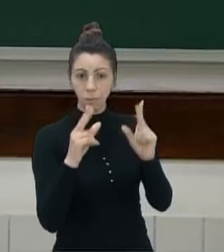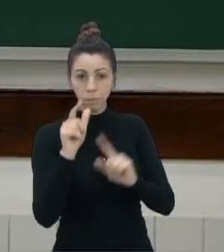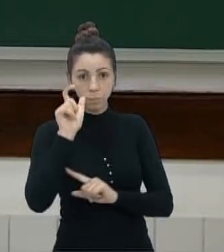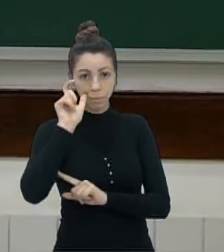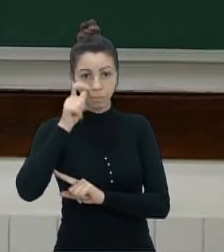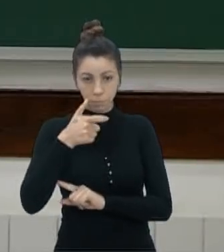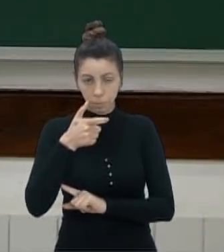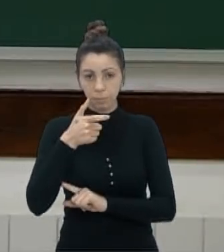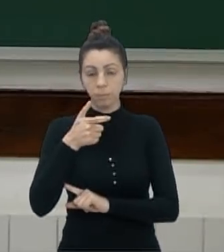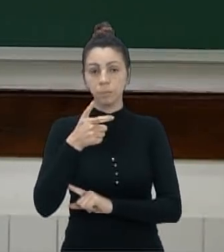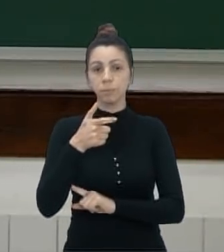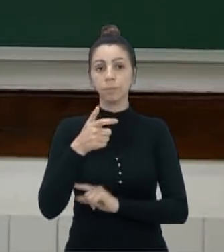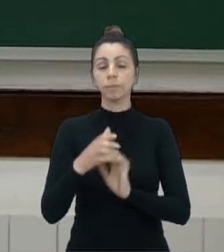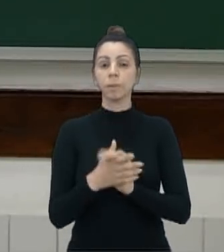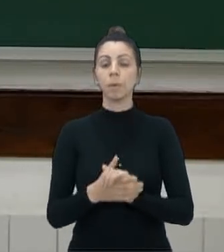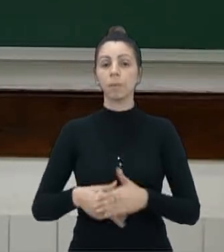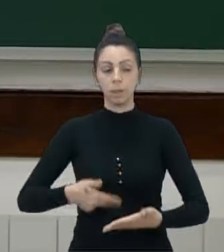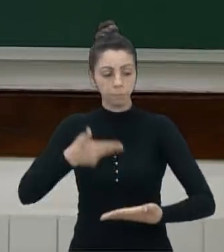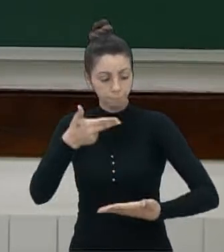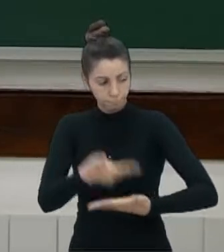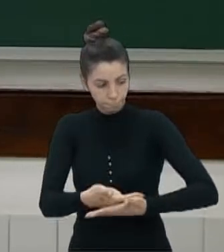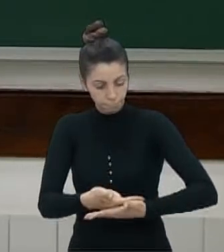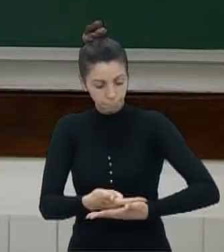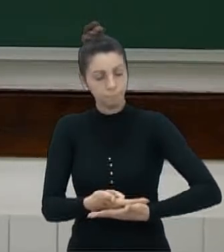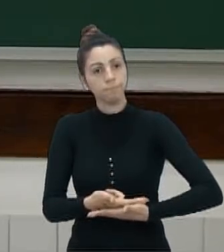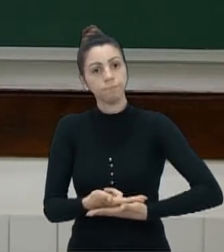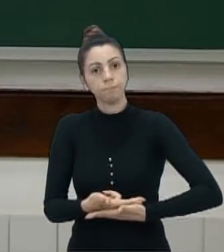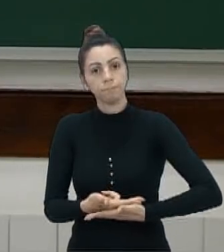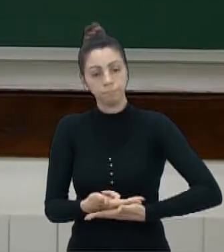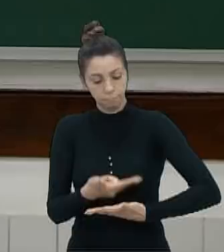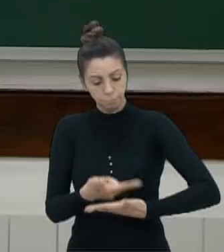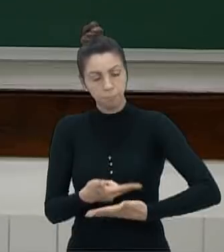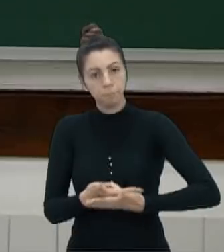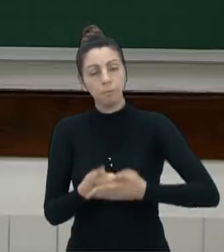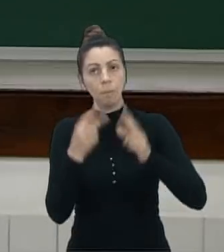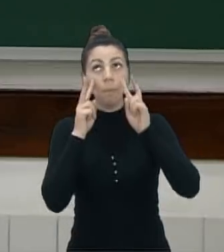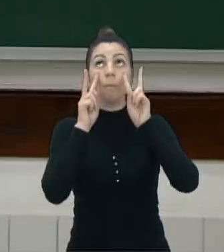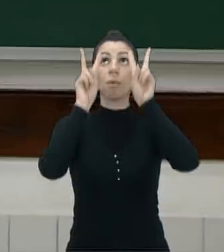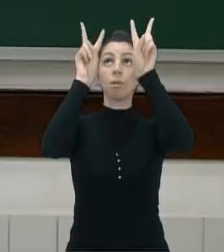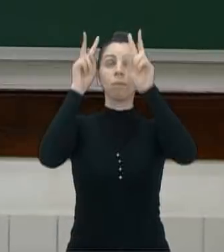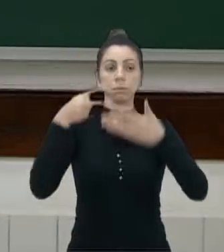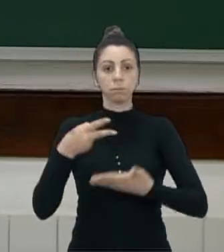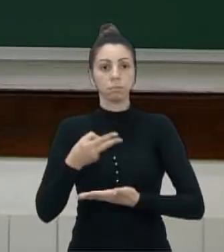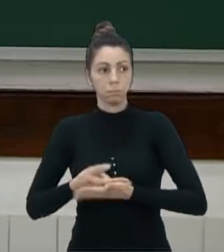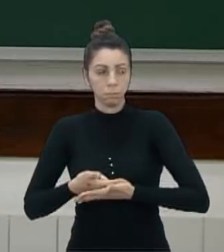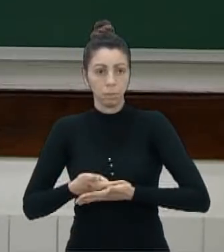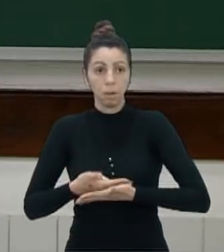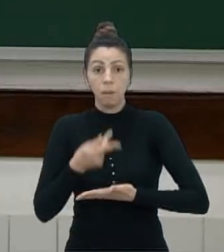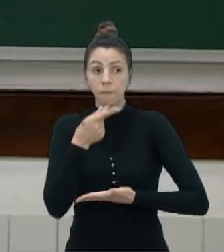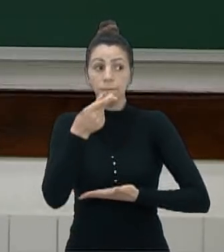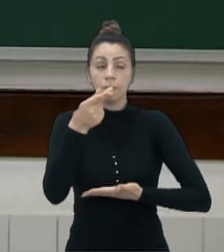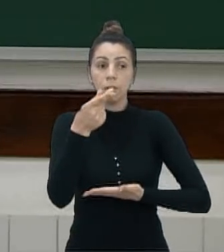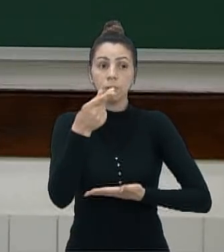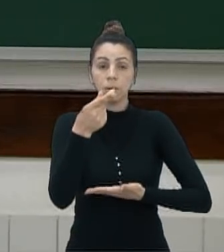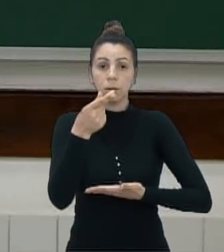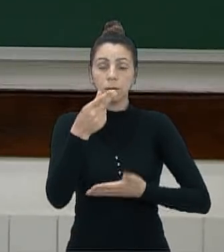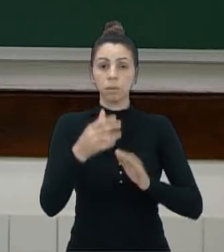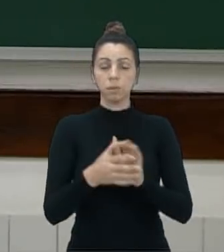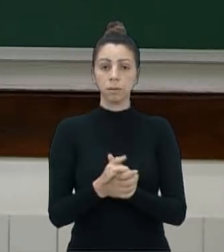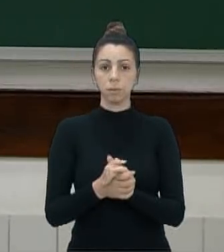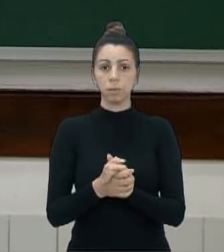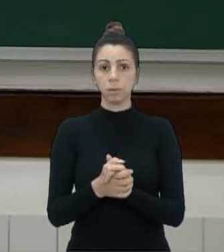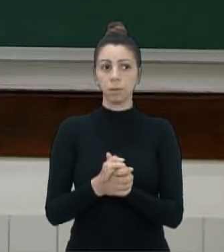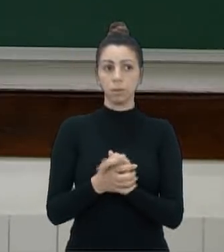ali, ele estava deitado na cama. Então ele estava olhando para o teto. Quando ele fala estava a 1 metro